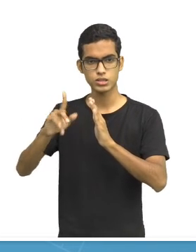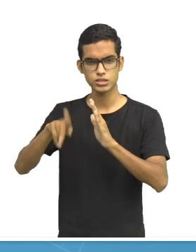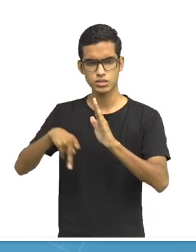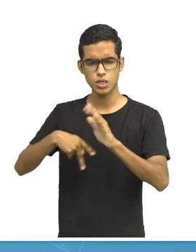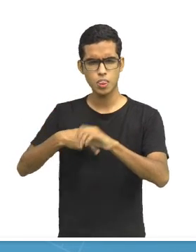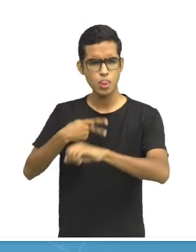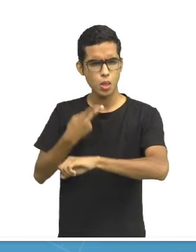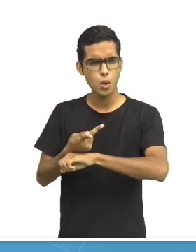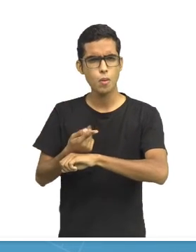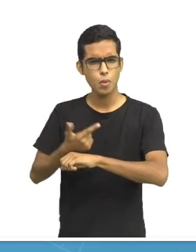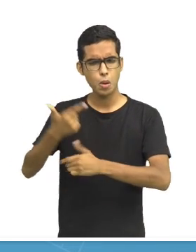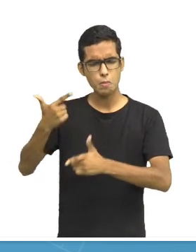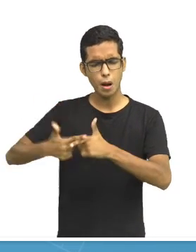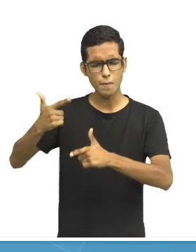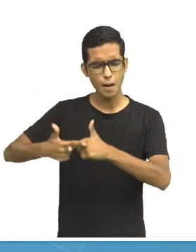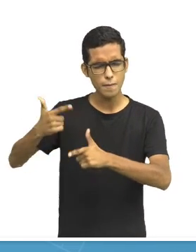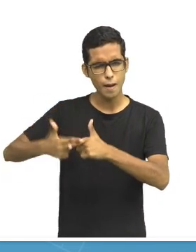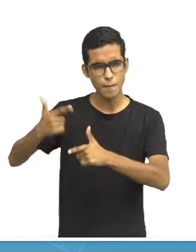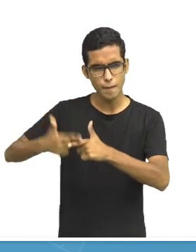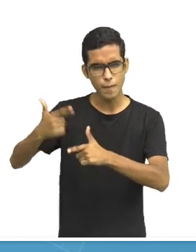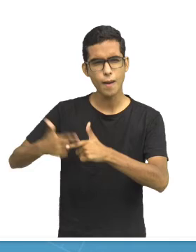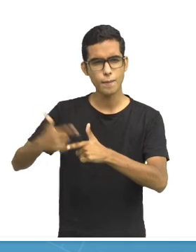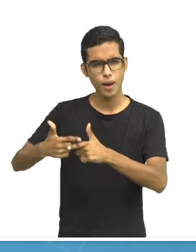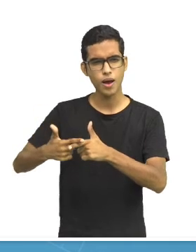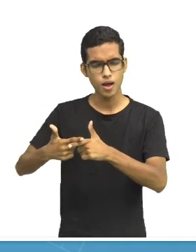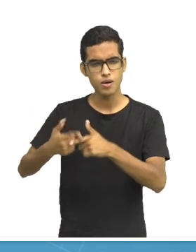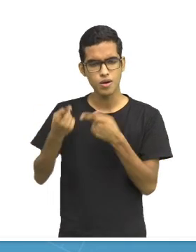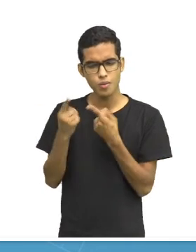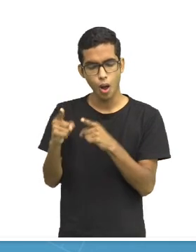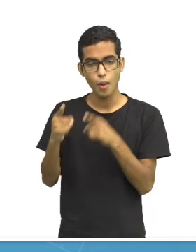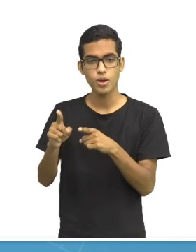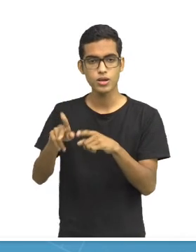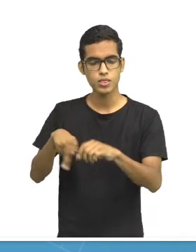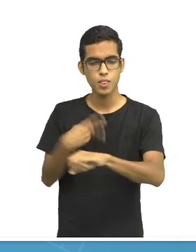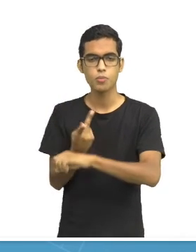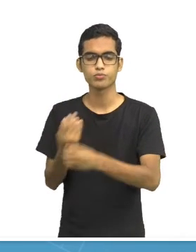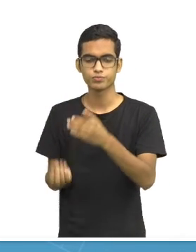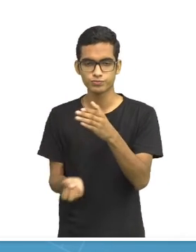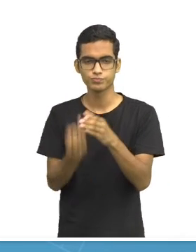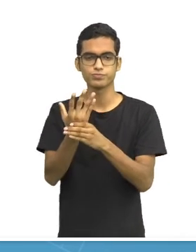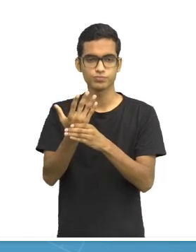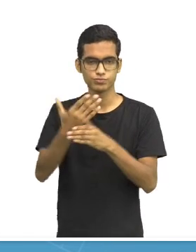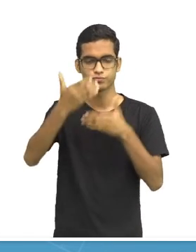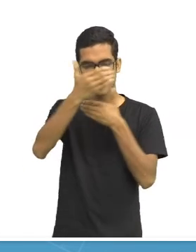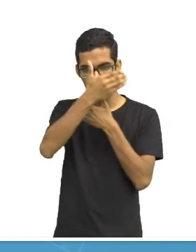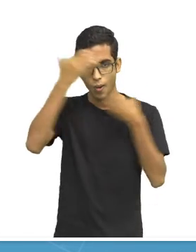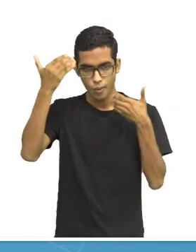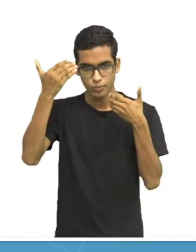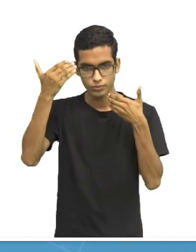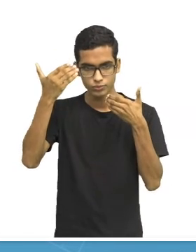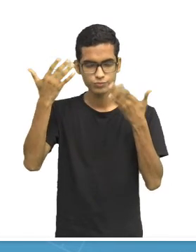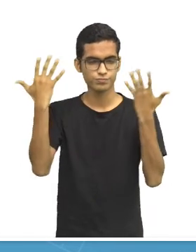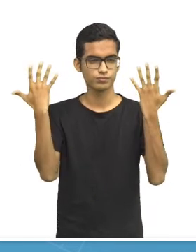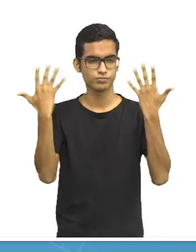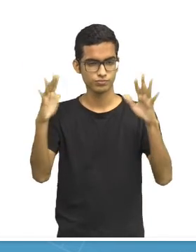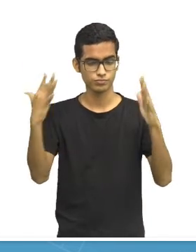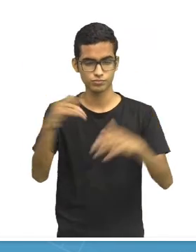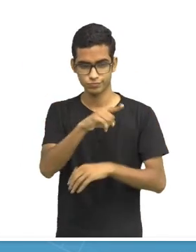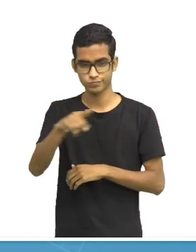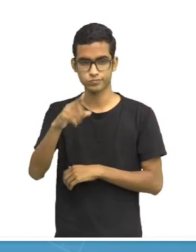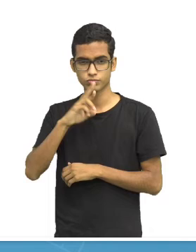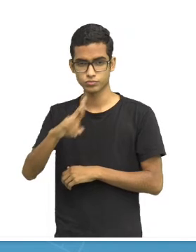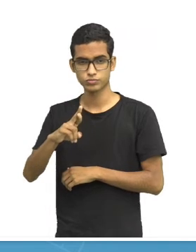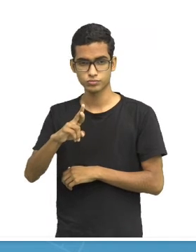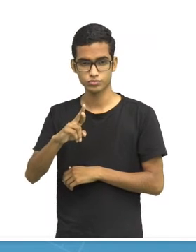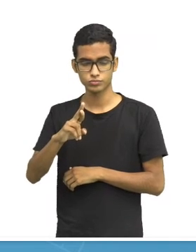e através desse quadro ele foi criado um movimento cubista. Então, parabéns para vocês que respondeu a